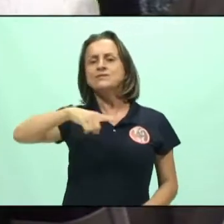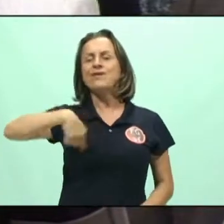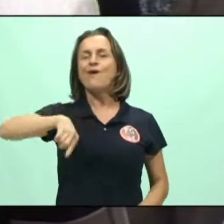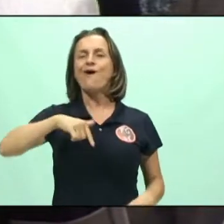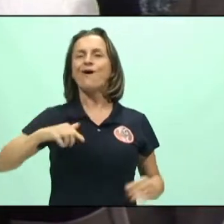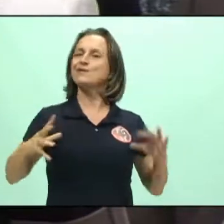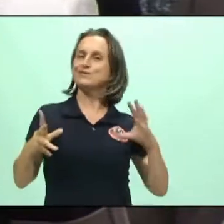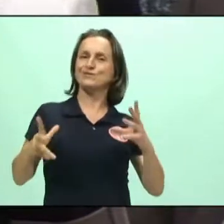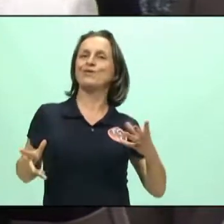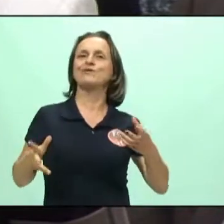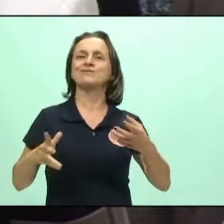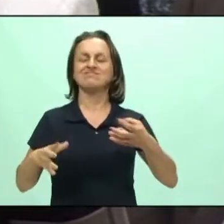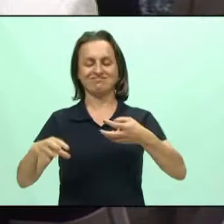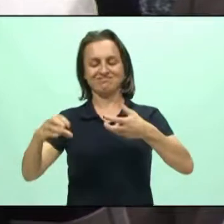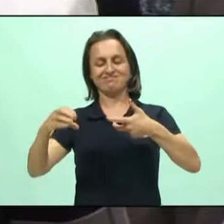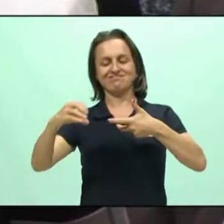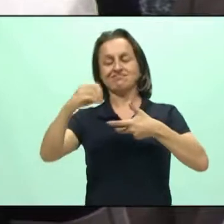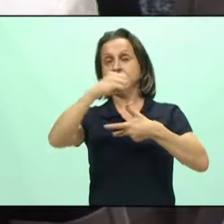poder legislativo